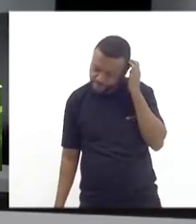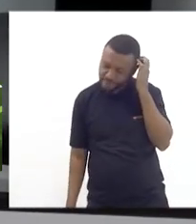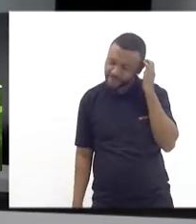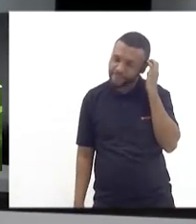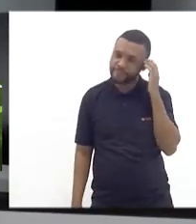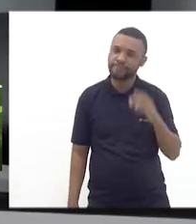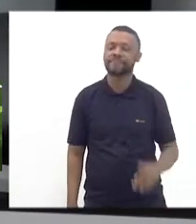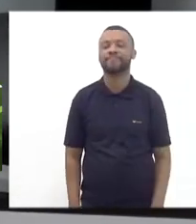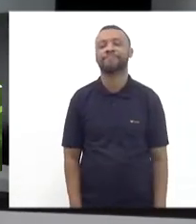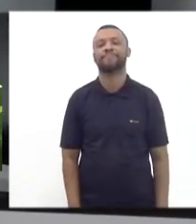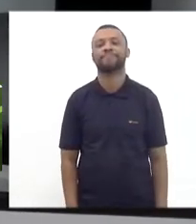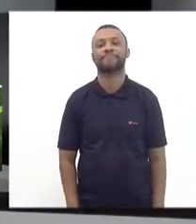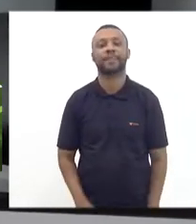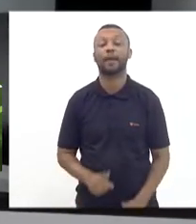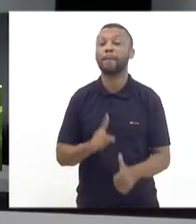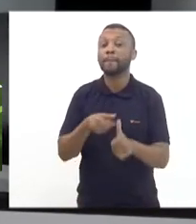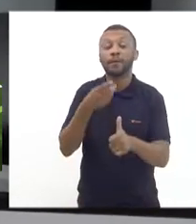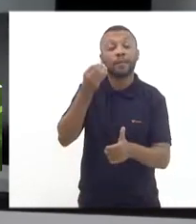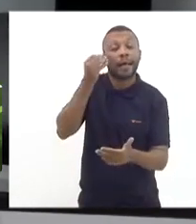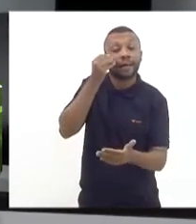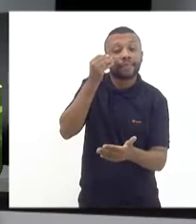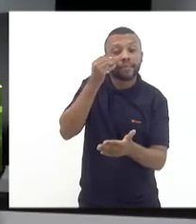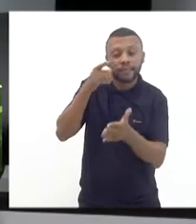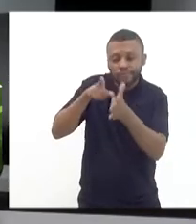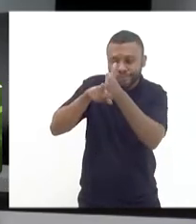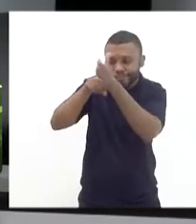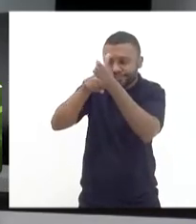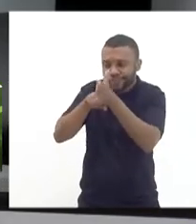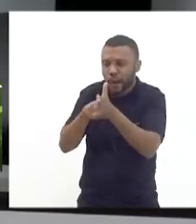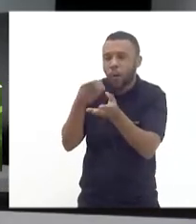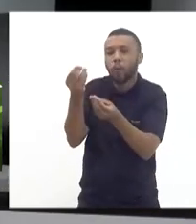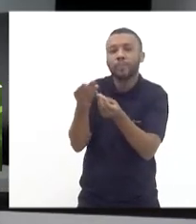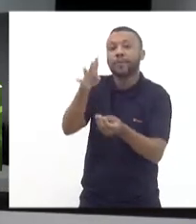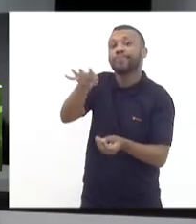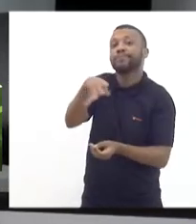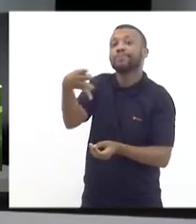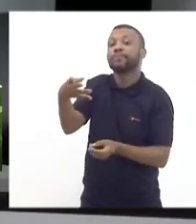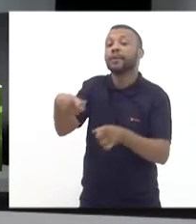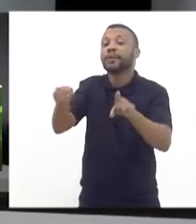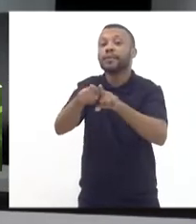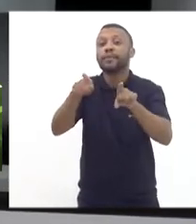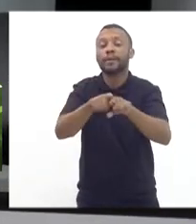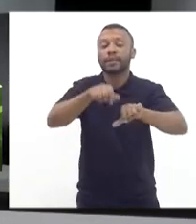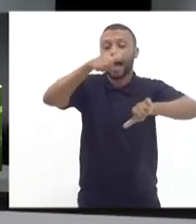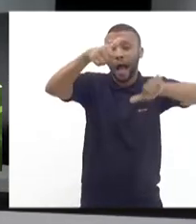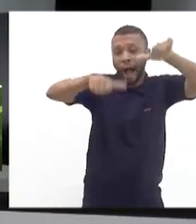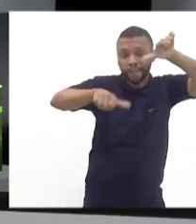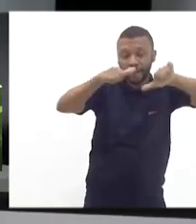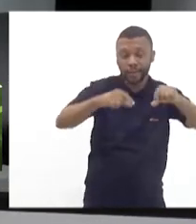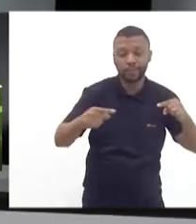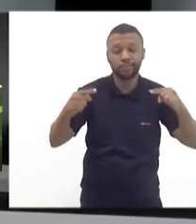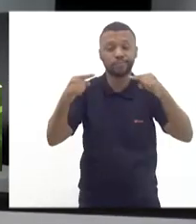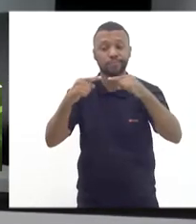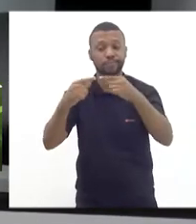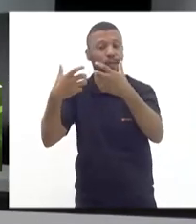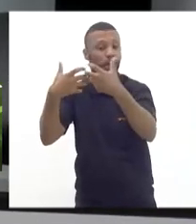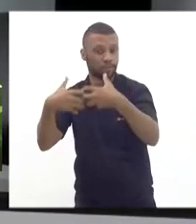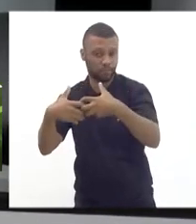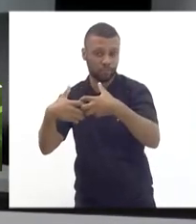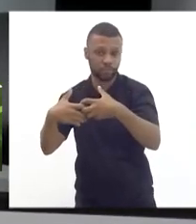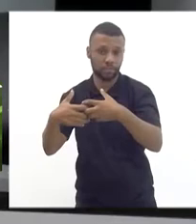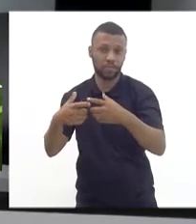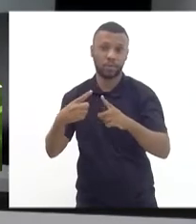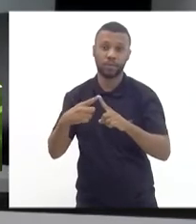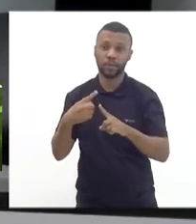Não avaliação. Não, é primeiro a verificação da instituição do programa e da avaliação do seu funcionamento. Porque nós vamos estar fazendo duas